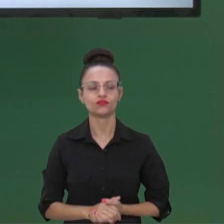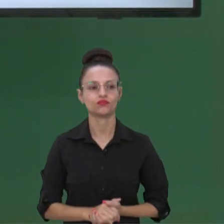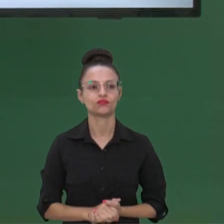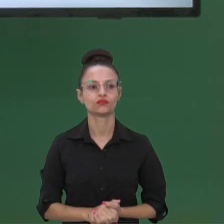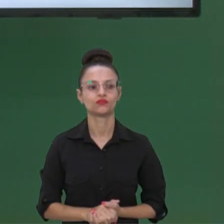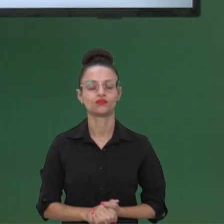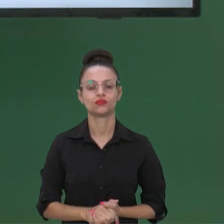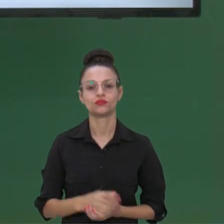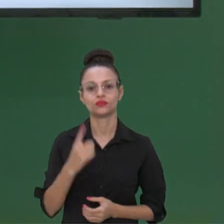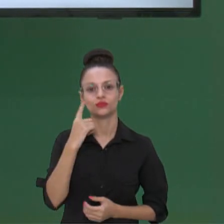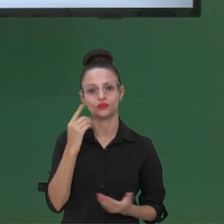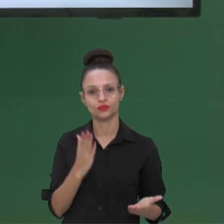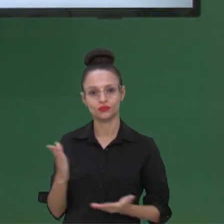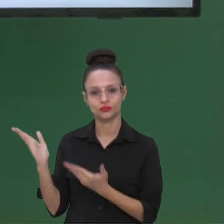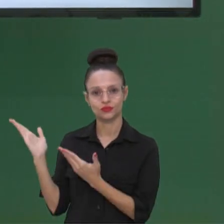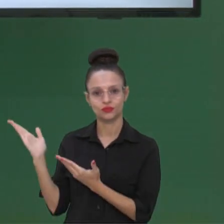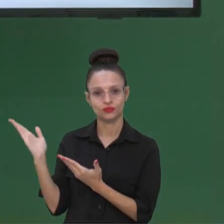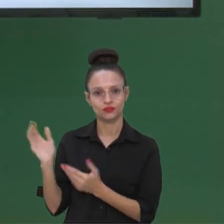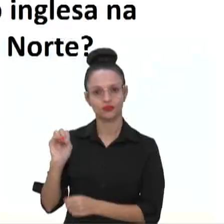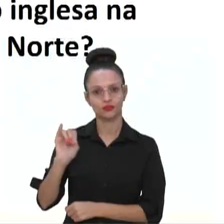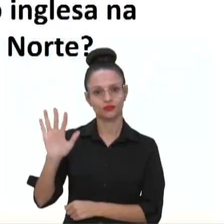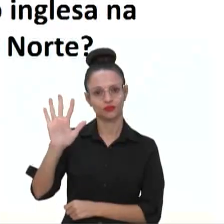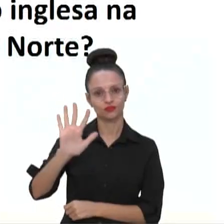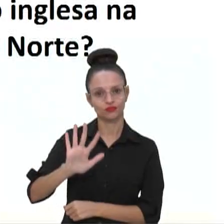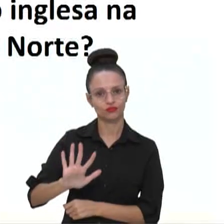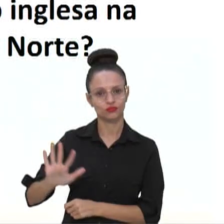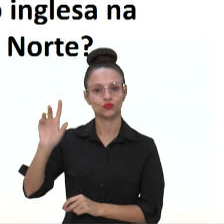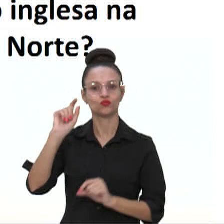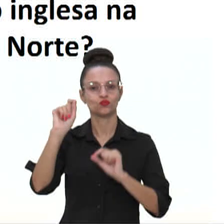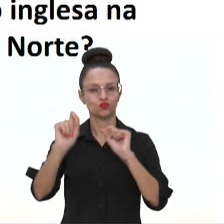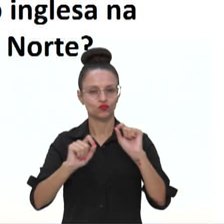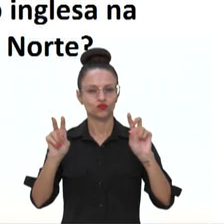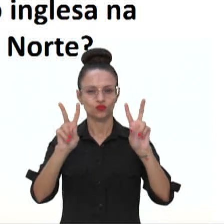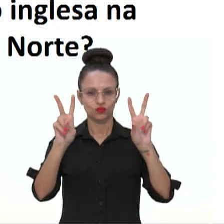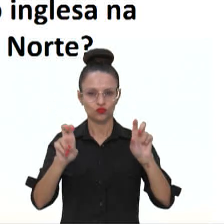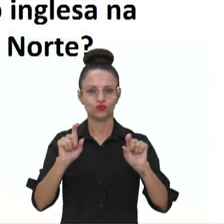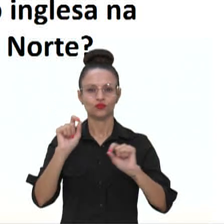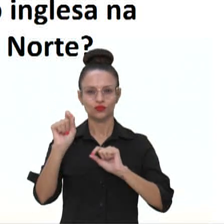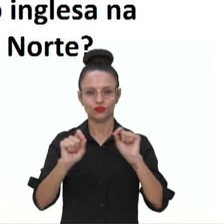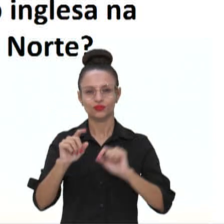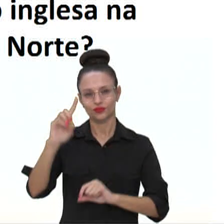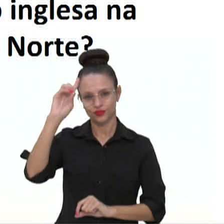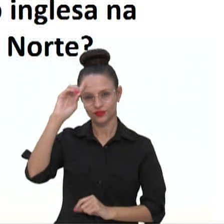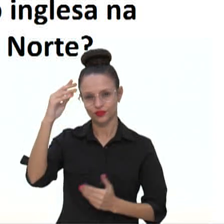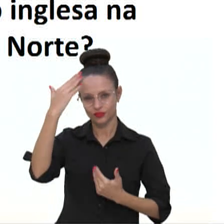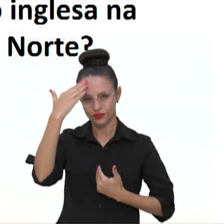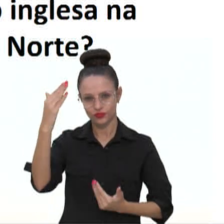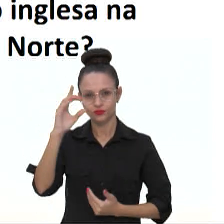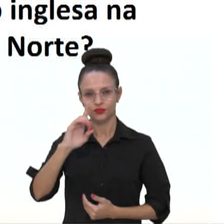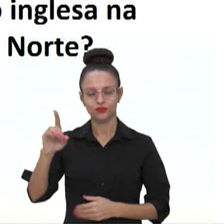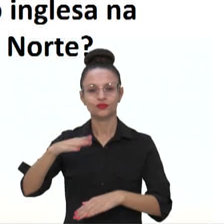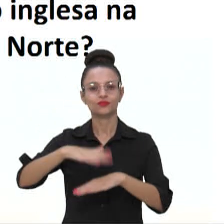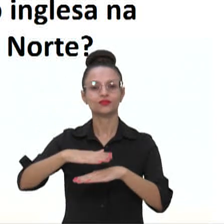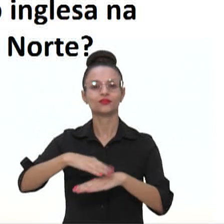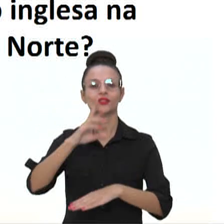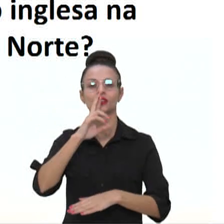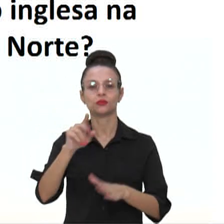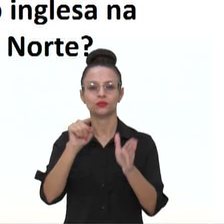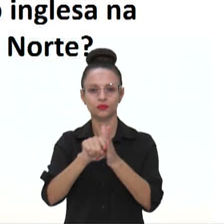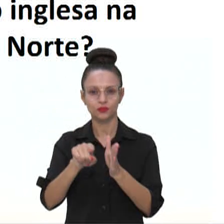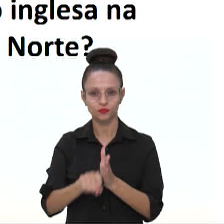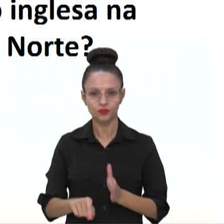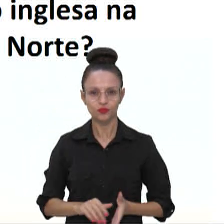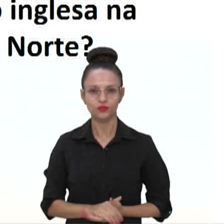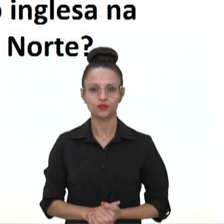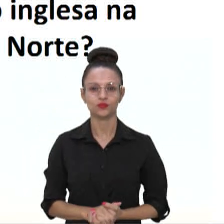Observe essa imagem que trata um pouco desse Thanksgiving, desse dia de ação de graças, e responde essas questões aí. Vai